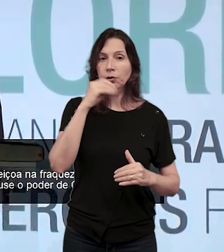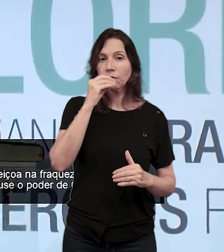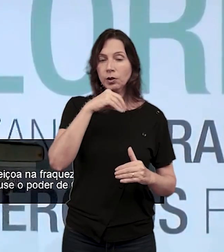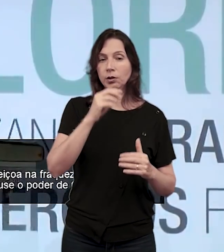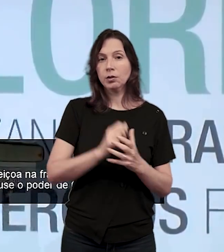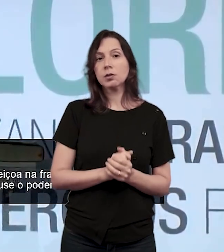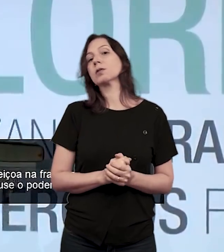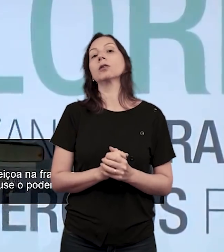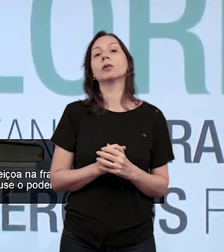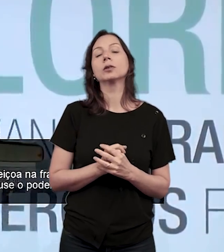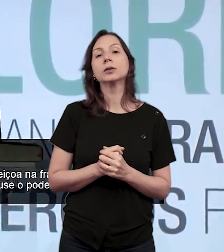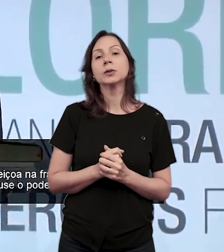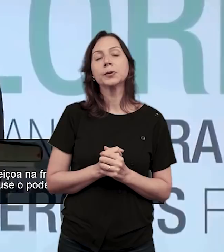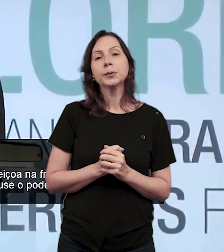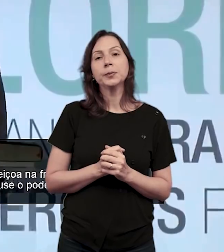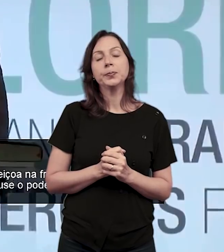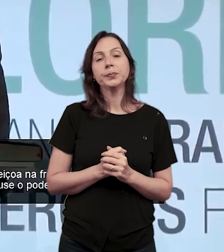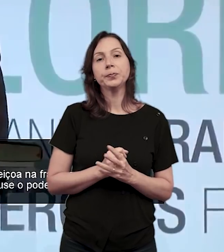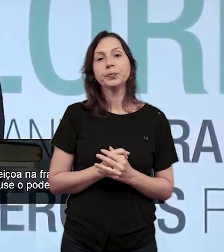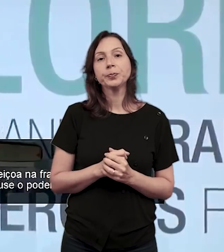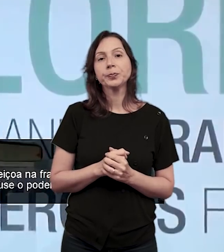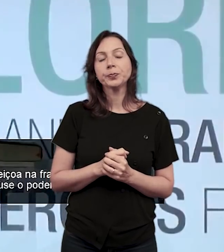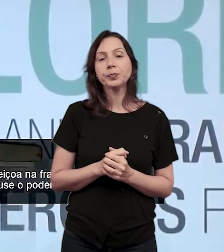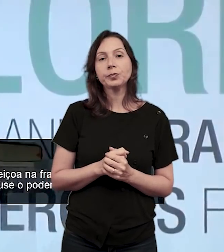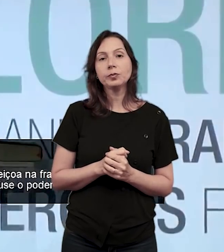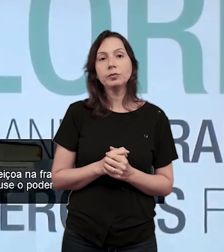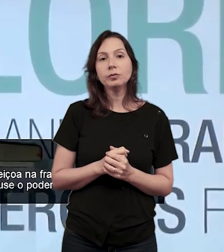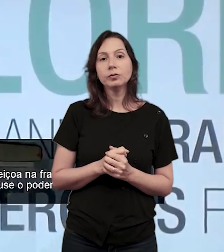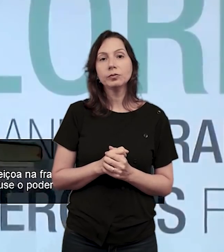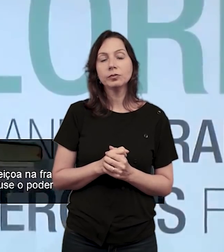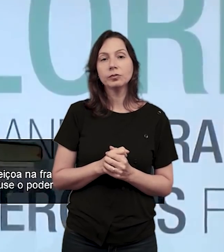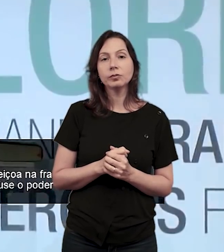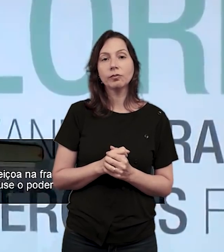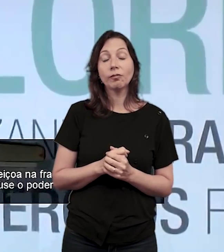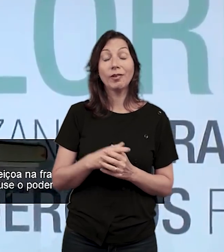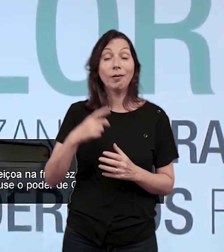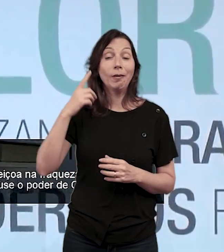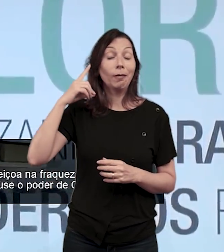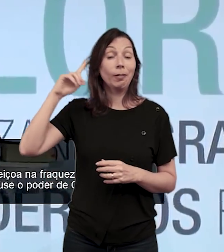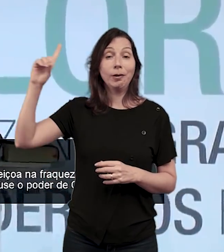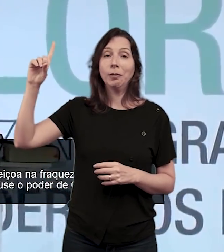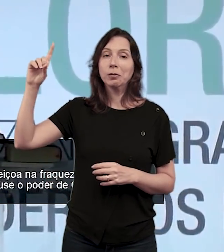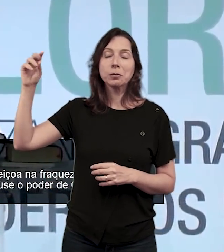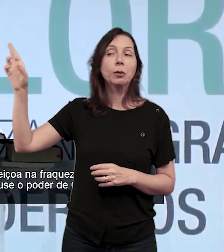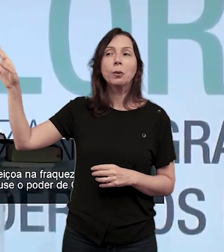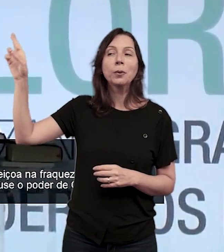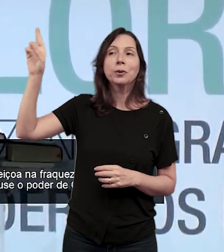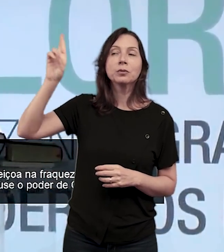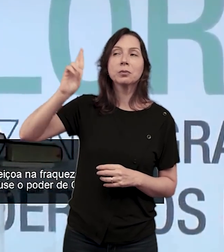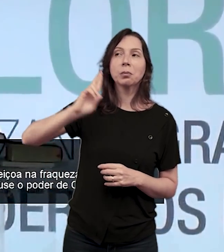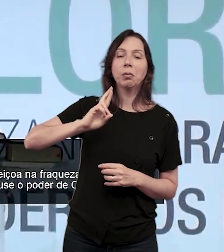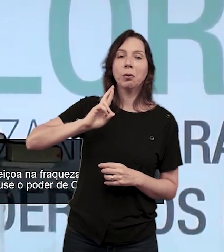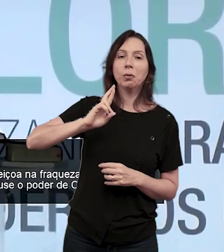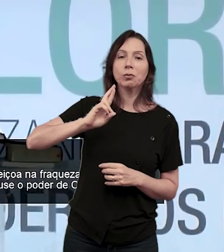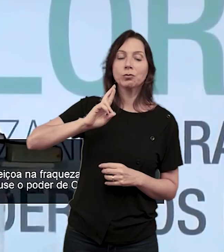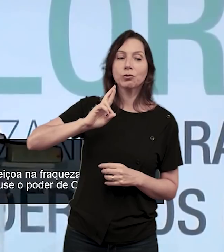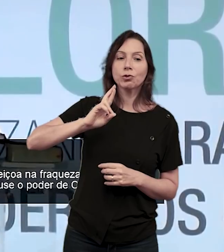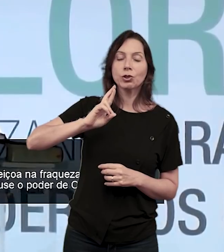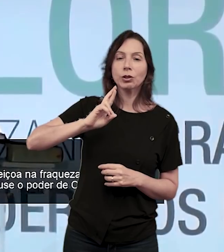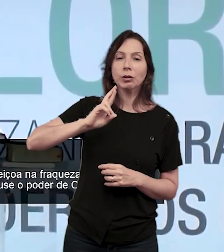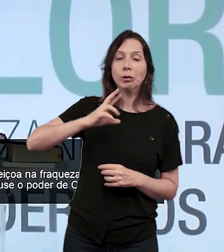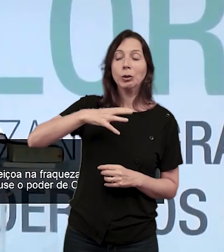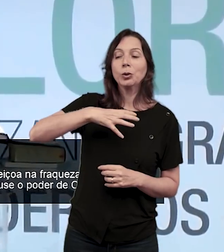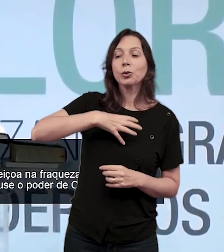amados irmãos, que resposta preciosíssima. Deus não responde para ele, Deus não dá a resposta